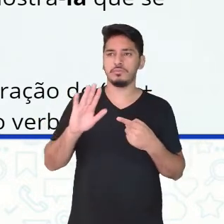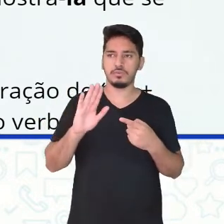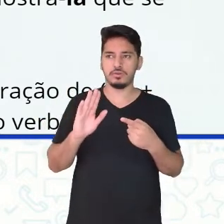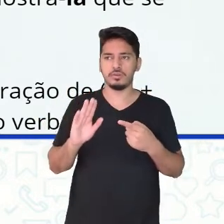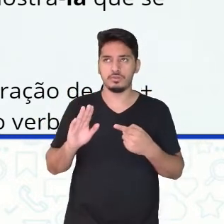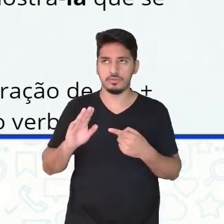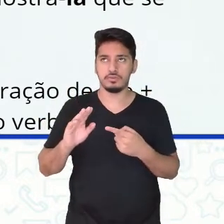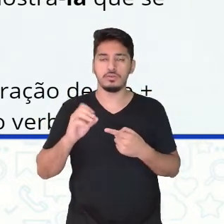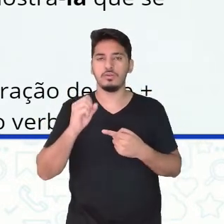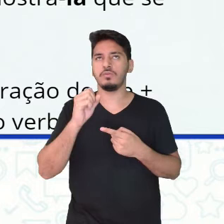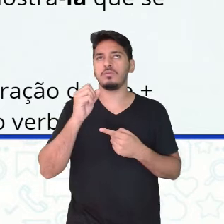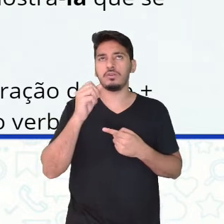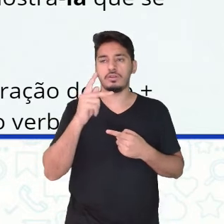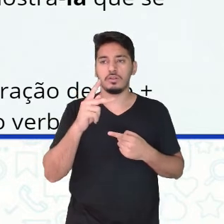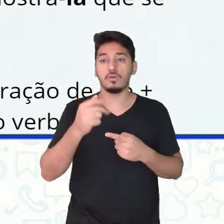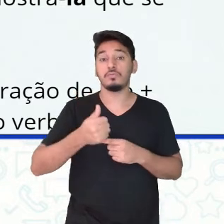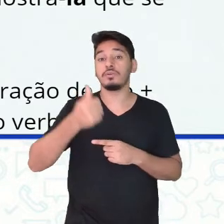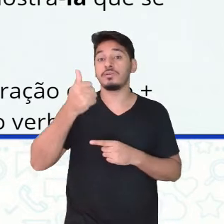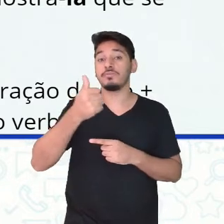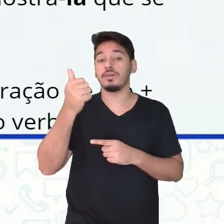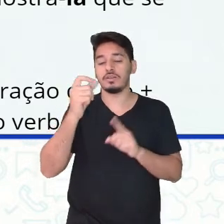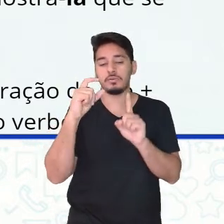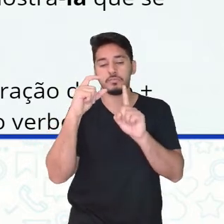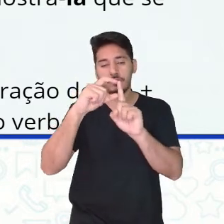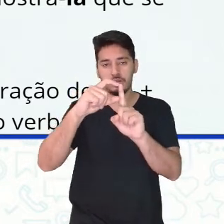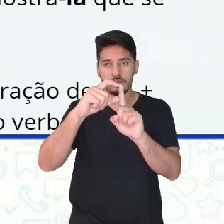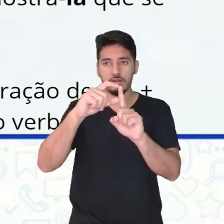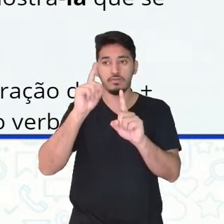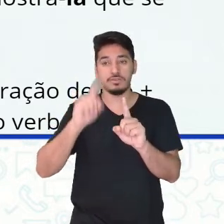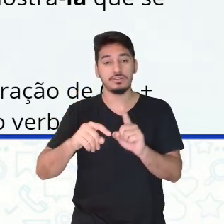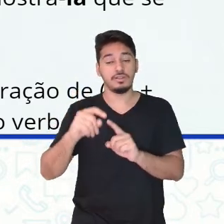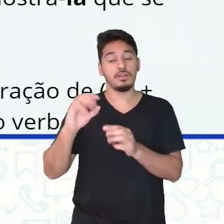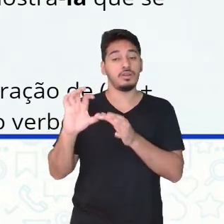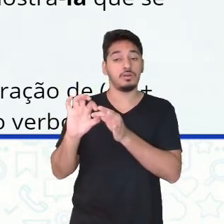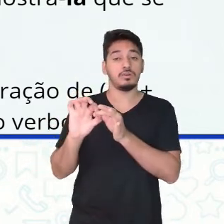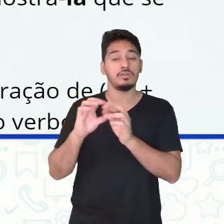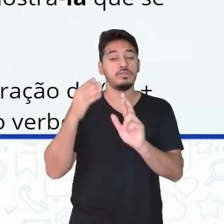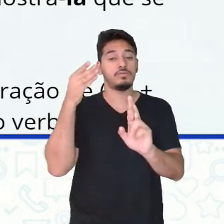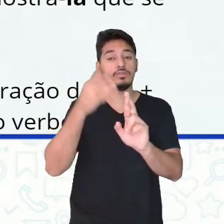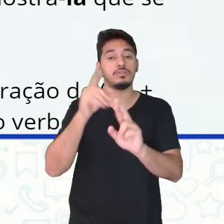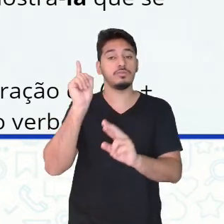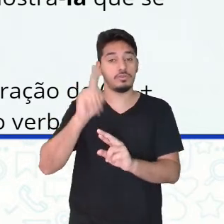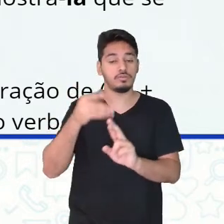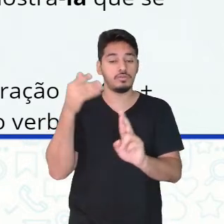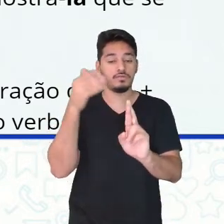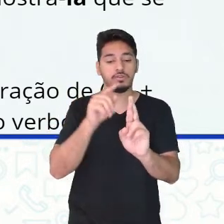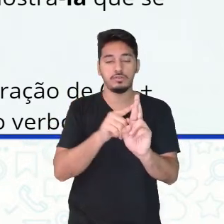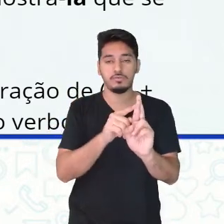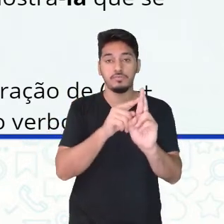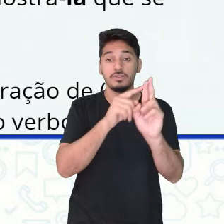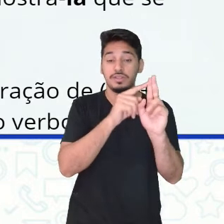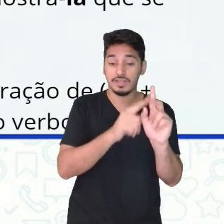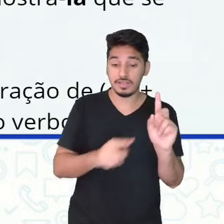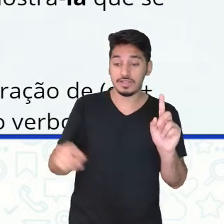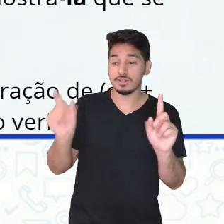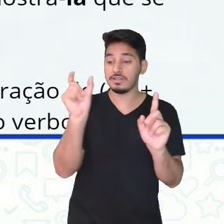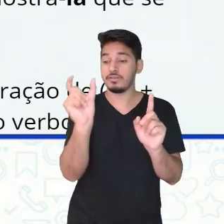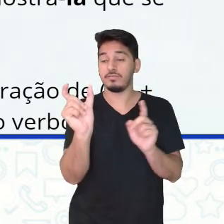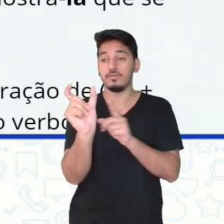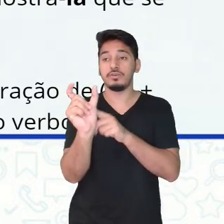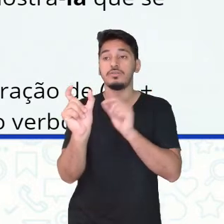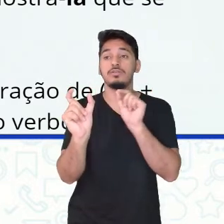termo. Então, o primeiro termo, nesse caso da coesão referencial, vai ser o referente, certo? E aí depois eu tenho